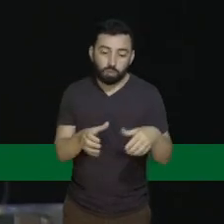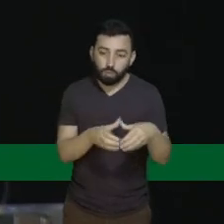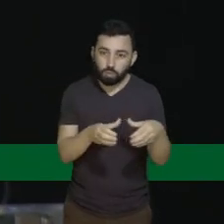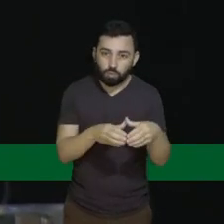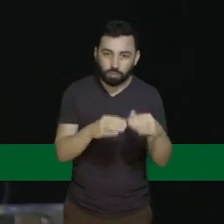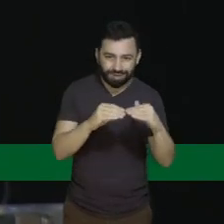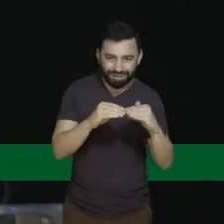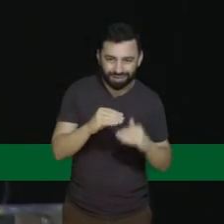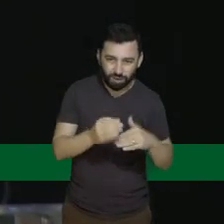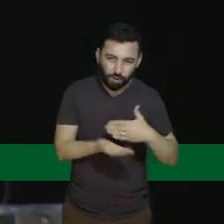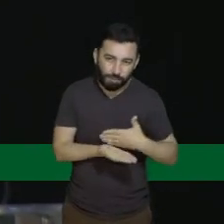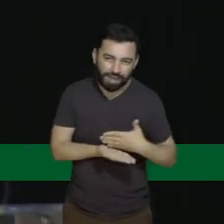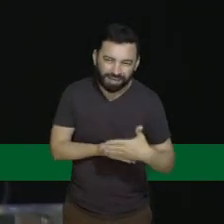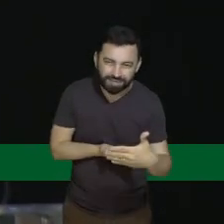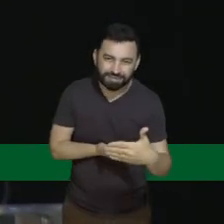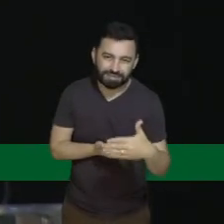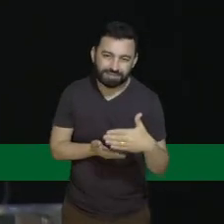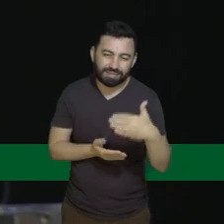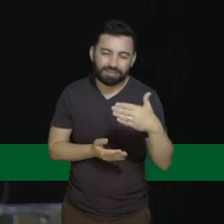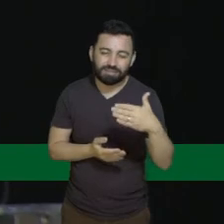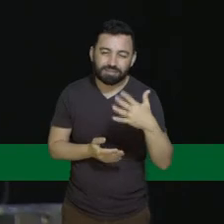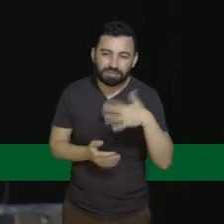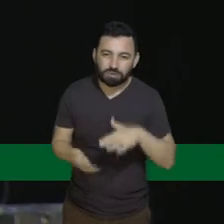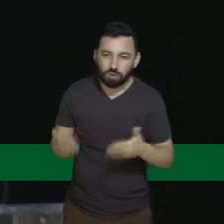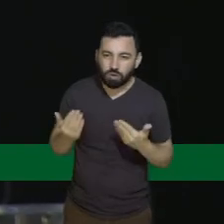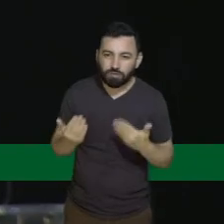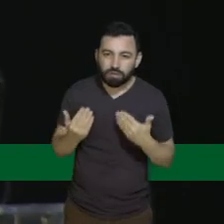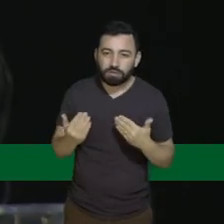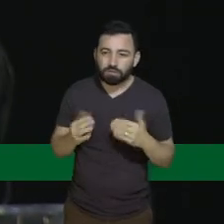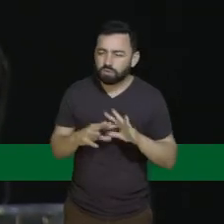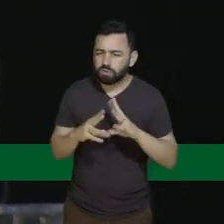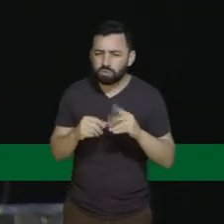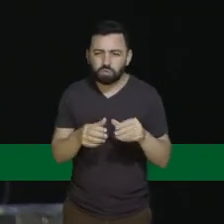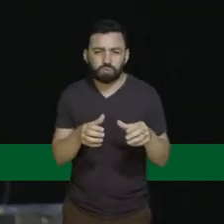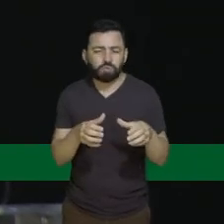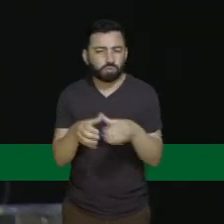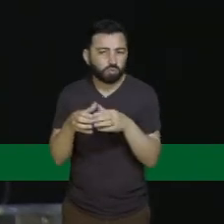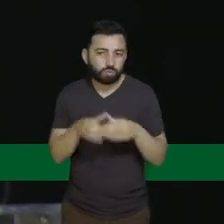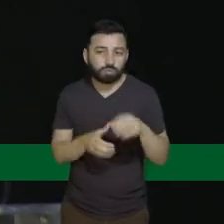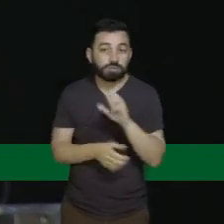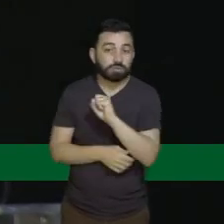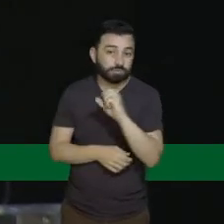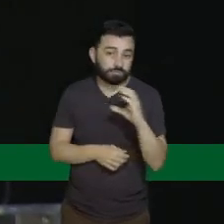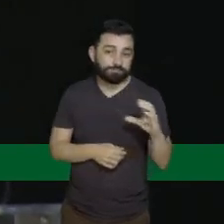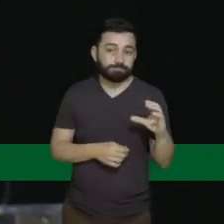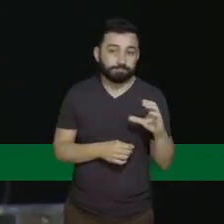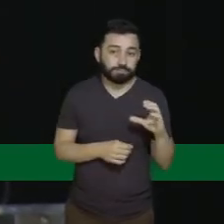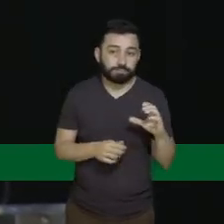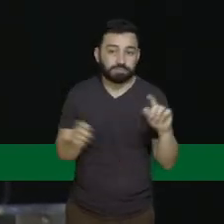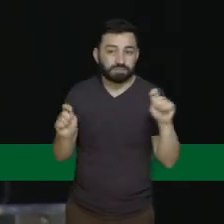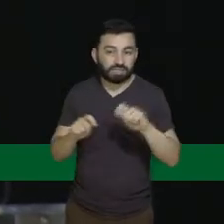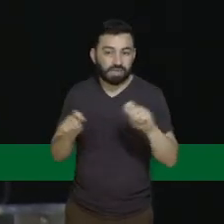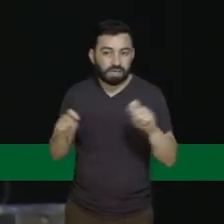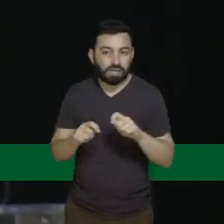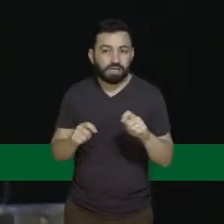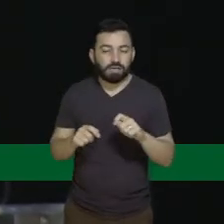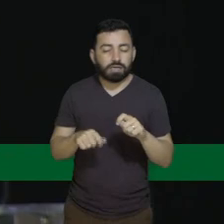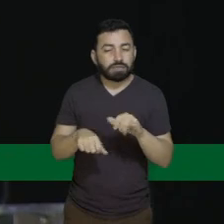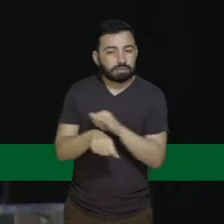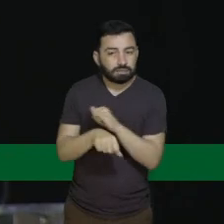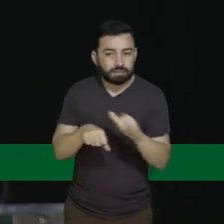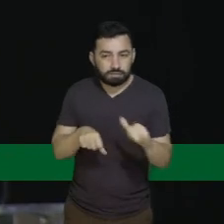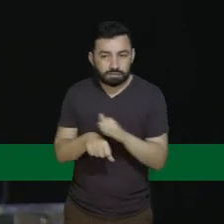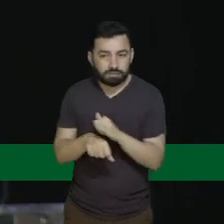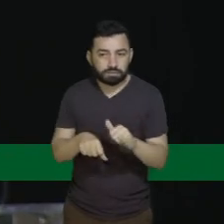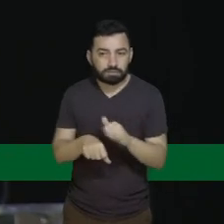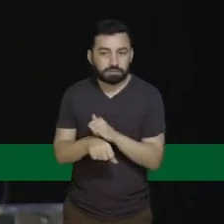da Chapecoense, mas de todos os clubes de Santa Catarina. Isso poderia se dar através de mecanismos e ferramentas